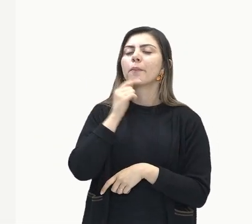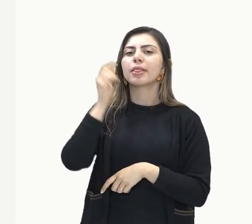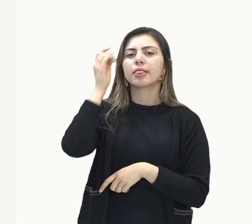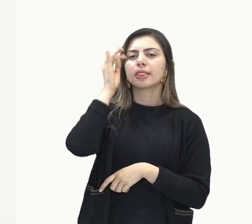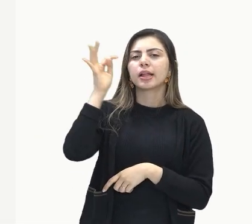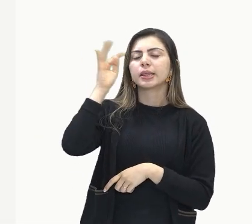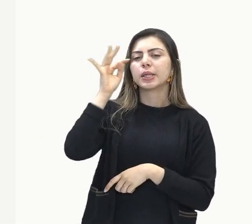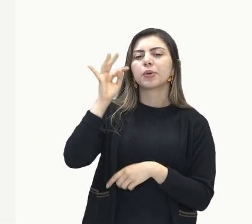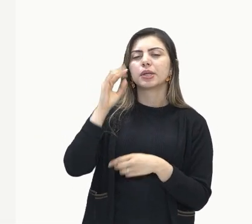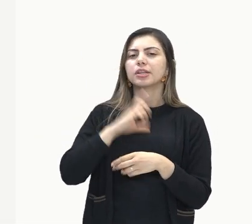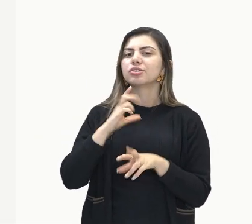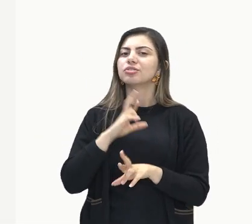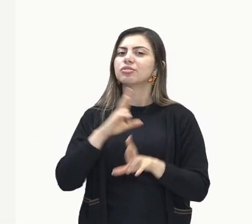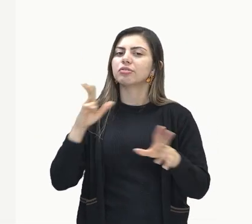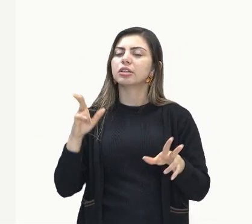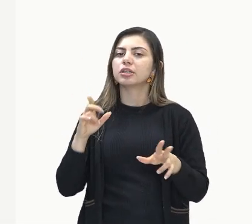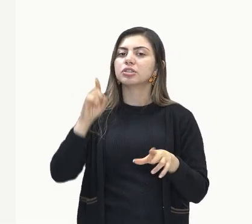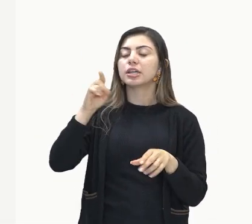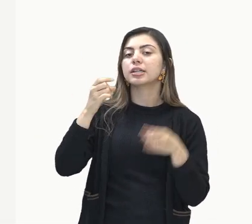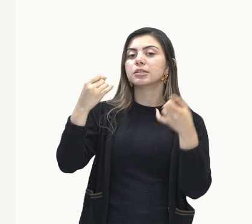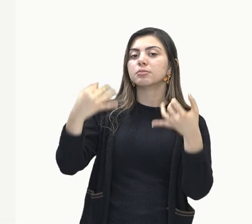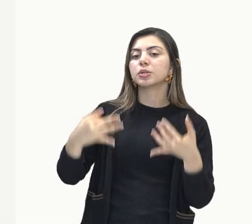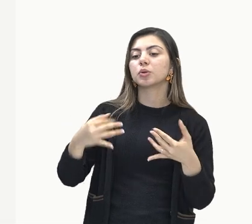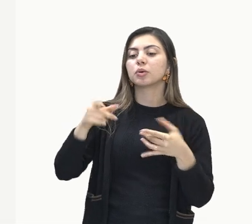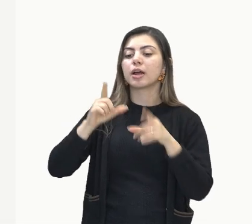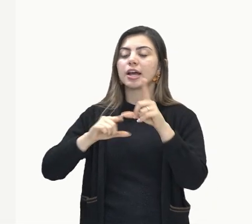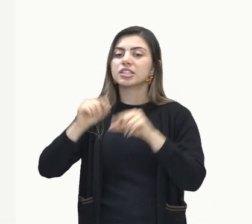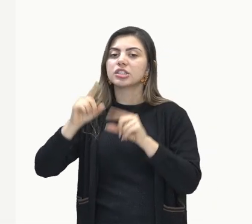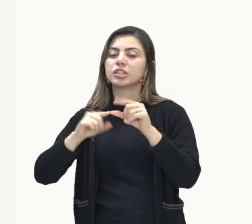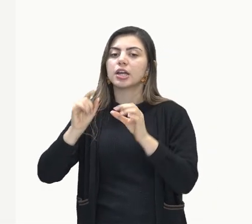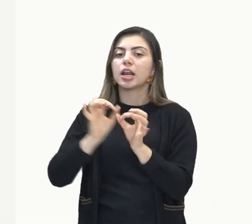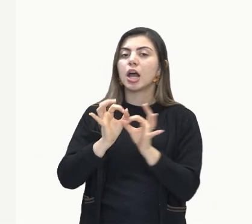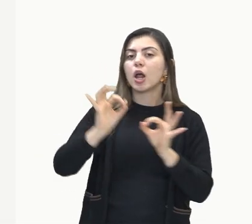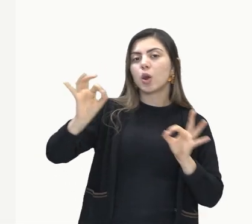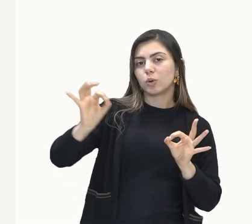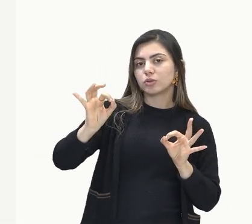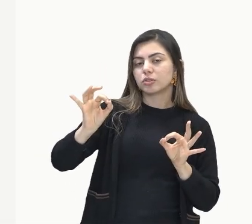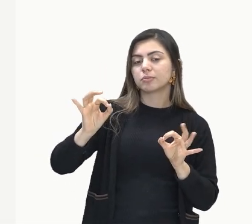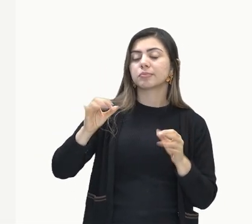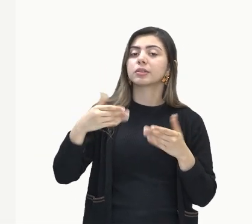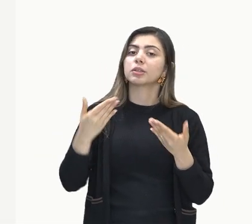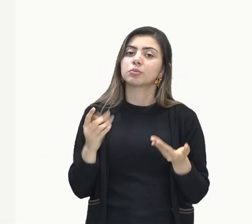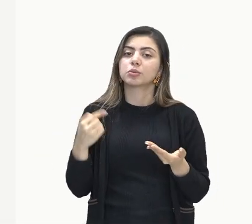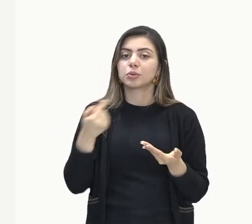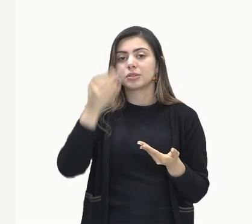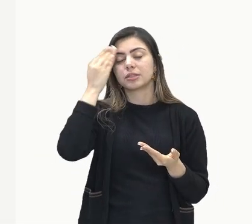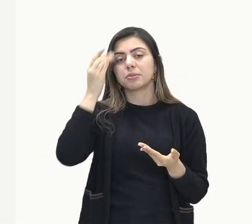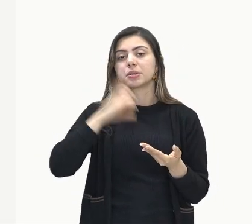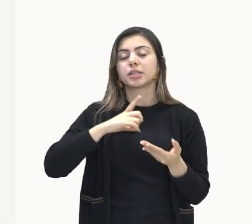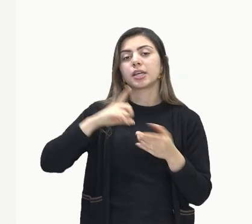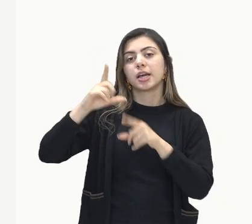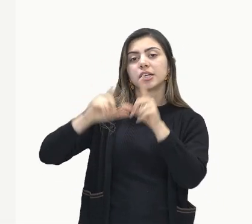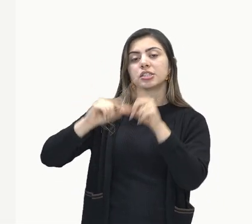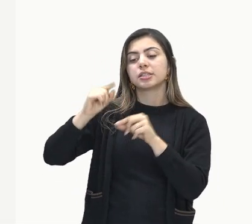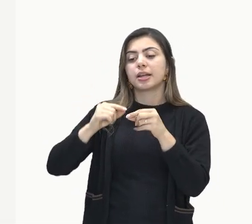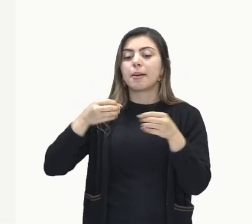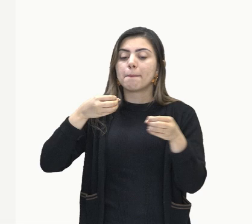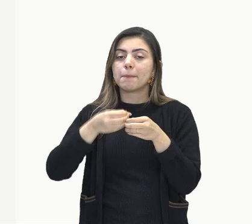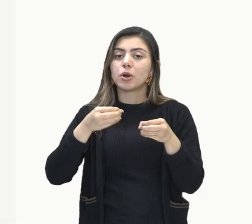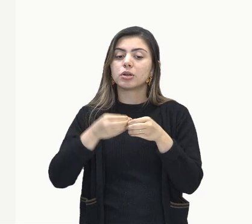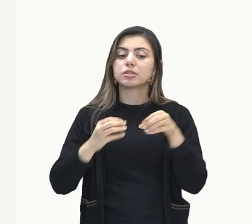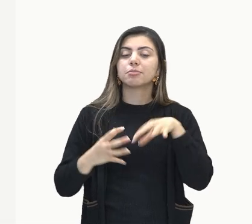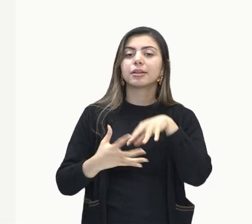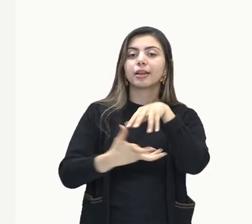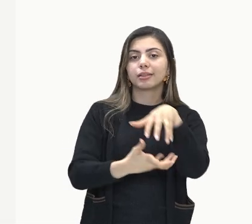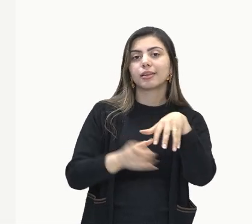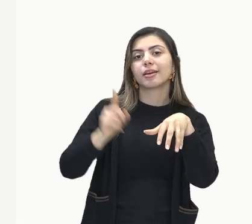teoria, falando das estrelas que estão mais distantes, né, porque a estrela mais próxima, hoje se sabe, a estrela mais próxima da Terra